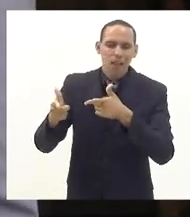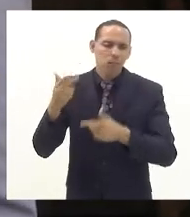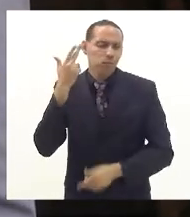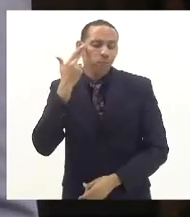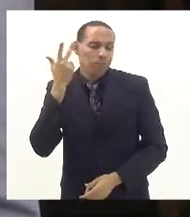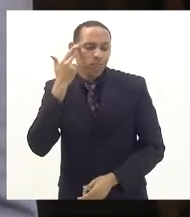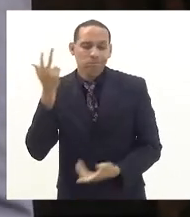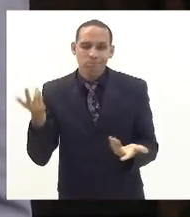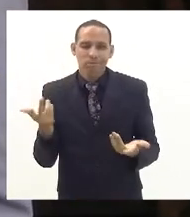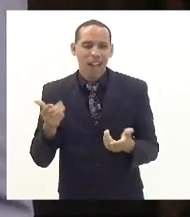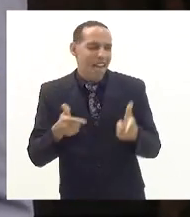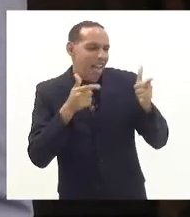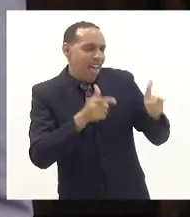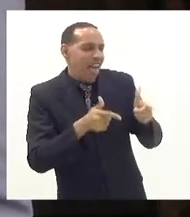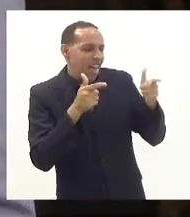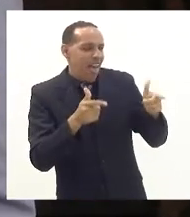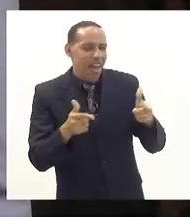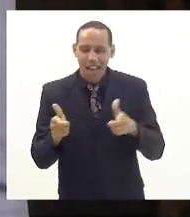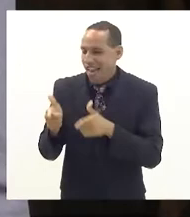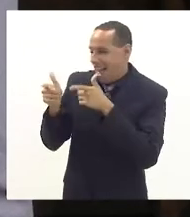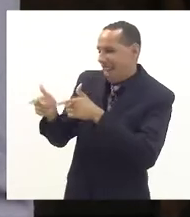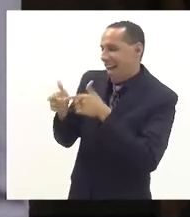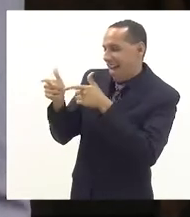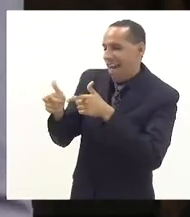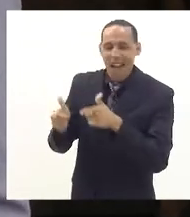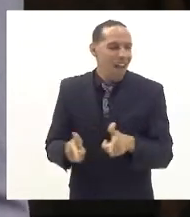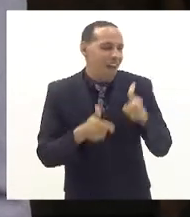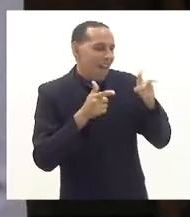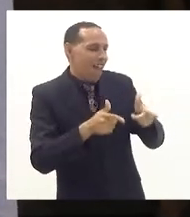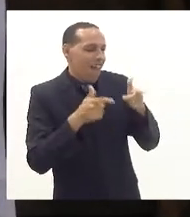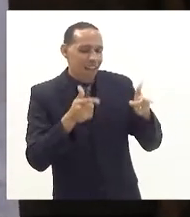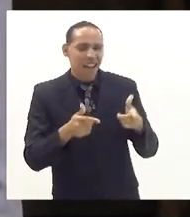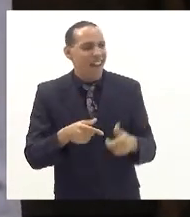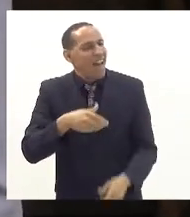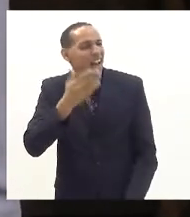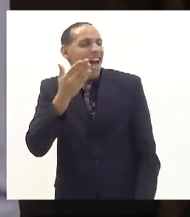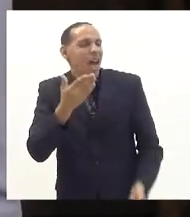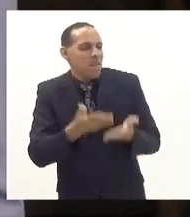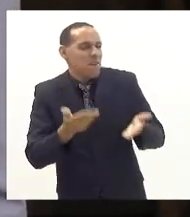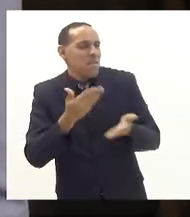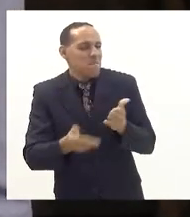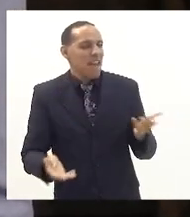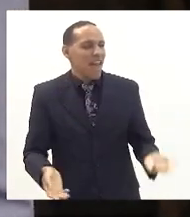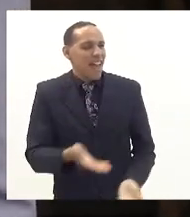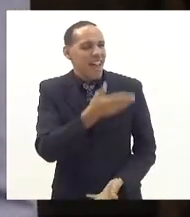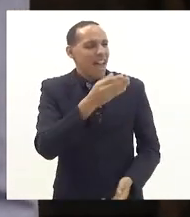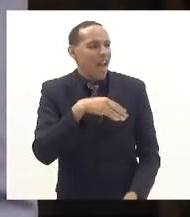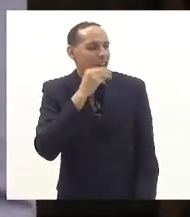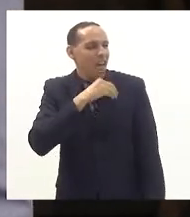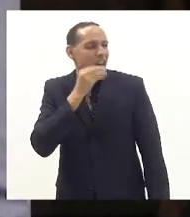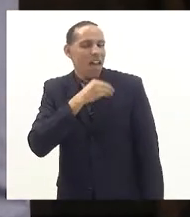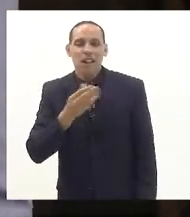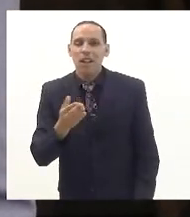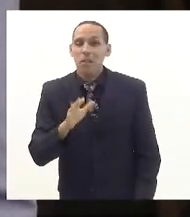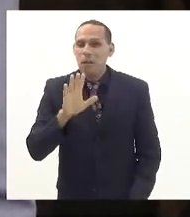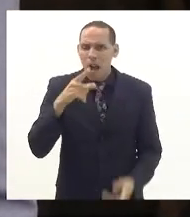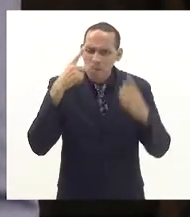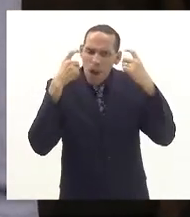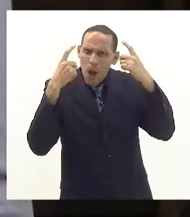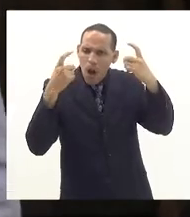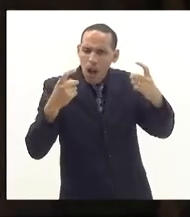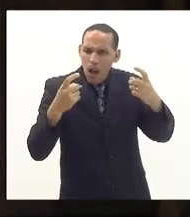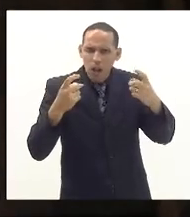Você provoca outro time, né? Fala que ele vai perder, que ele é banana, que ele é isso, que ele é aquilo. A outra coisa é a